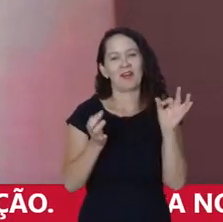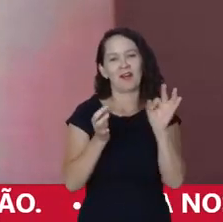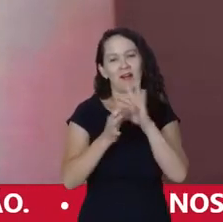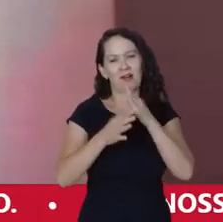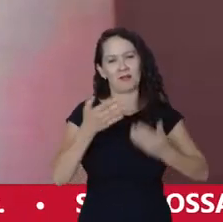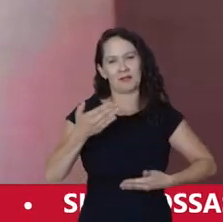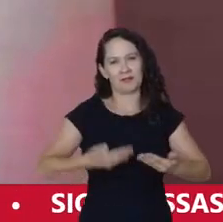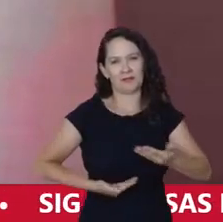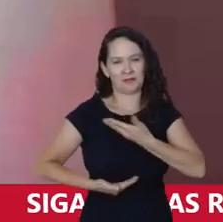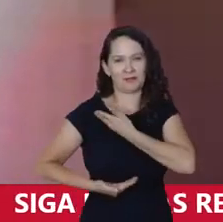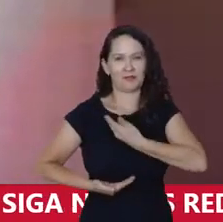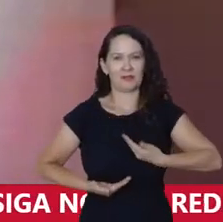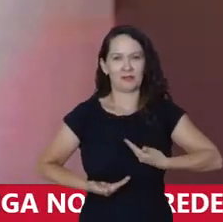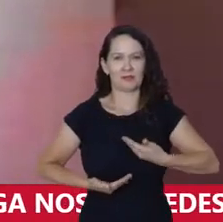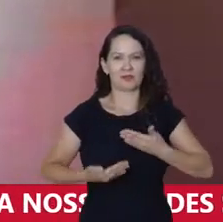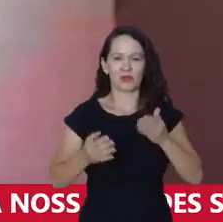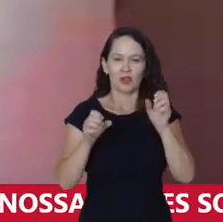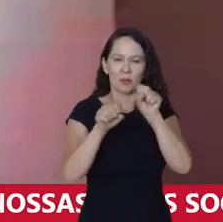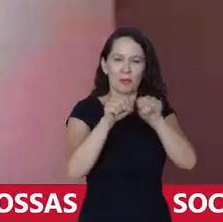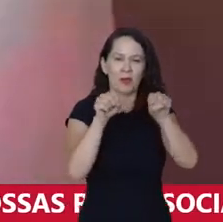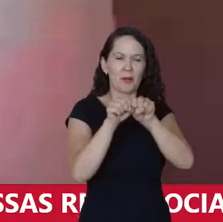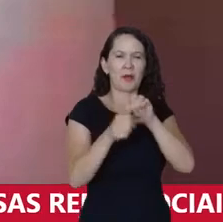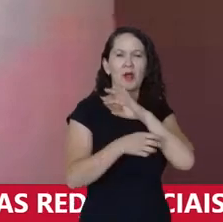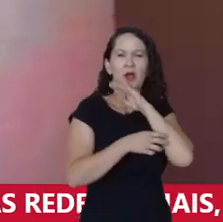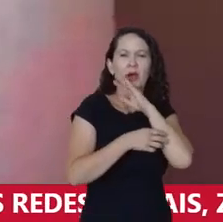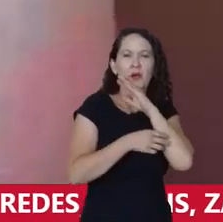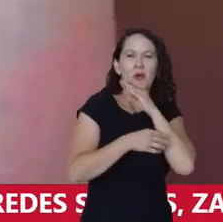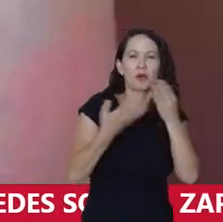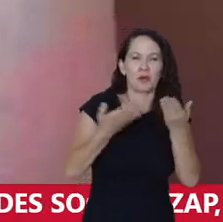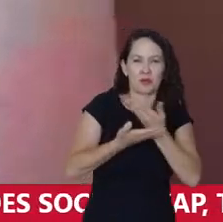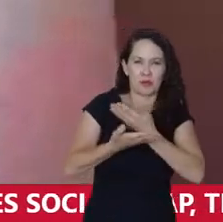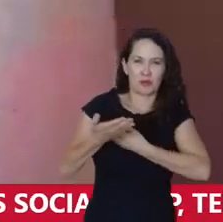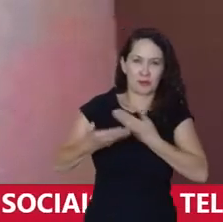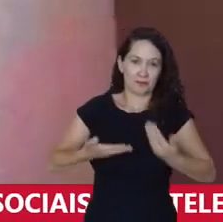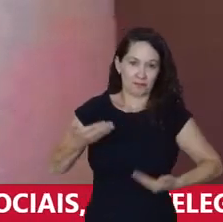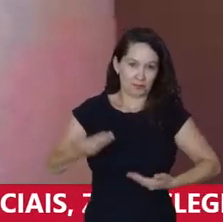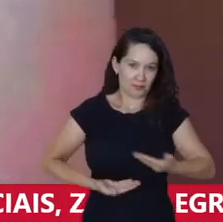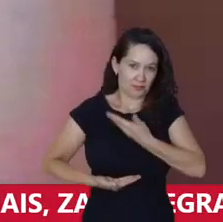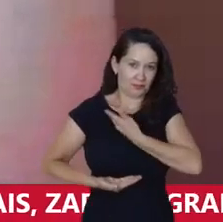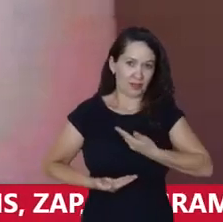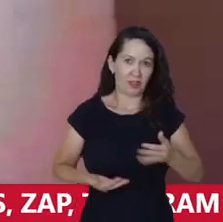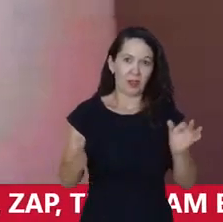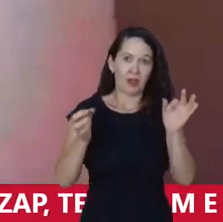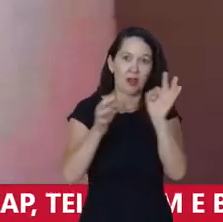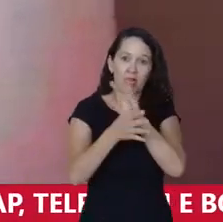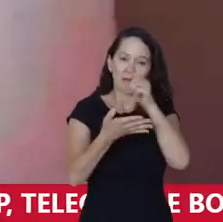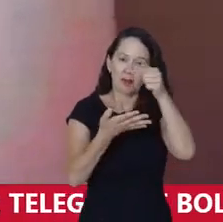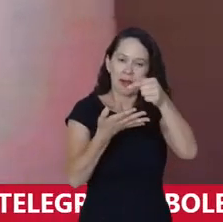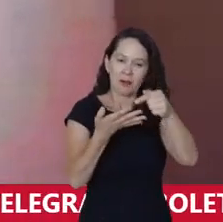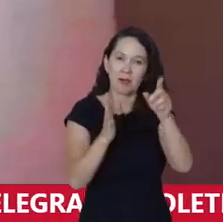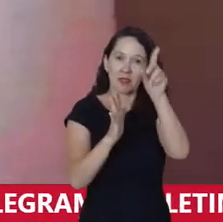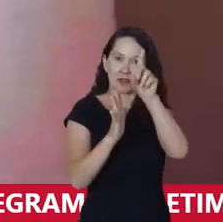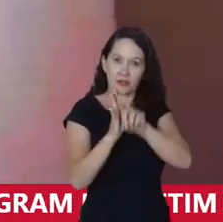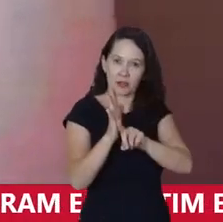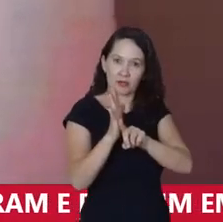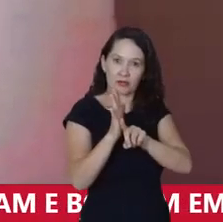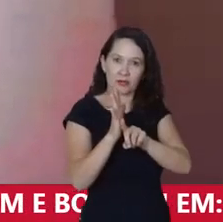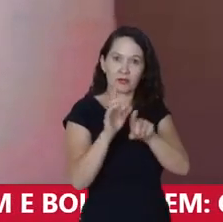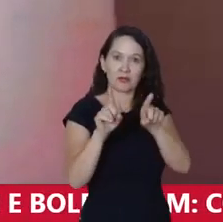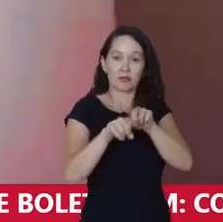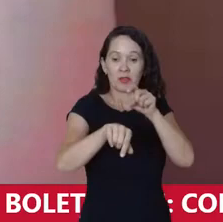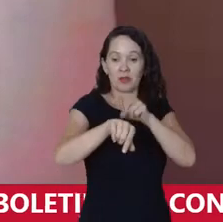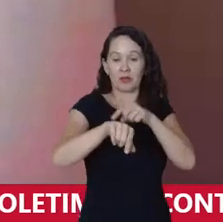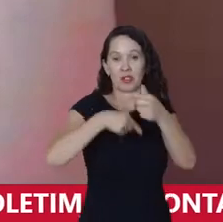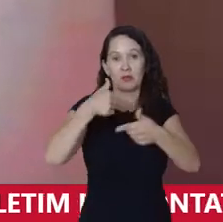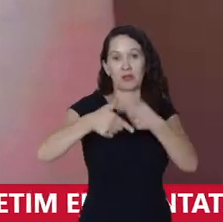serviço público, ela faz muito mal para os atuais servidores, porque acaba com uma série de direitos, as promoções por tempo de